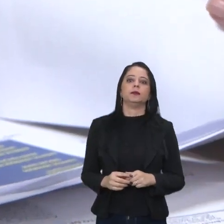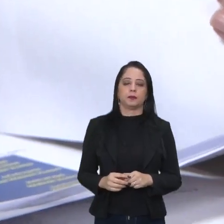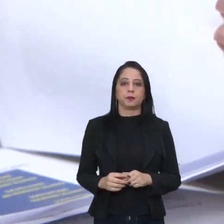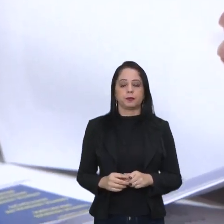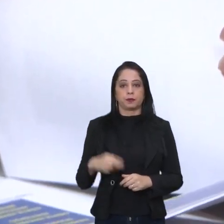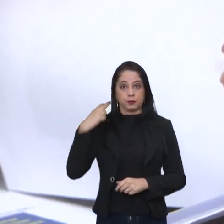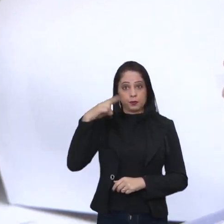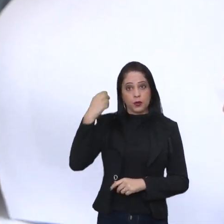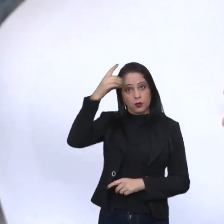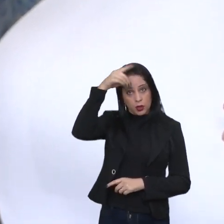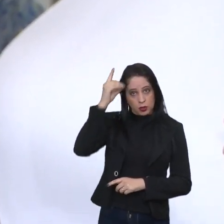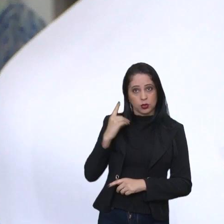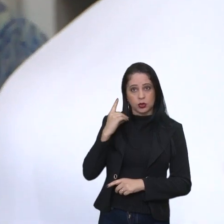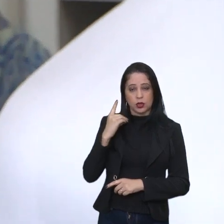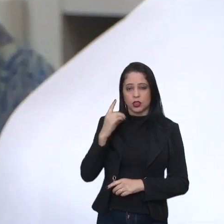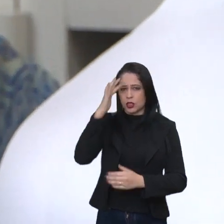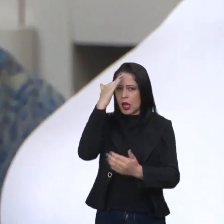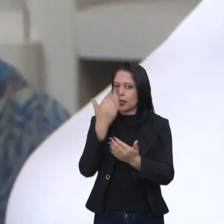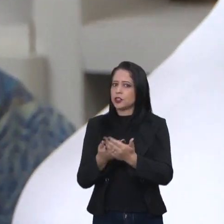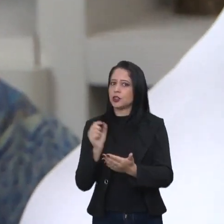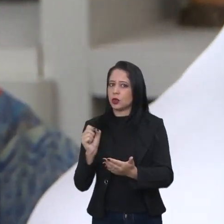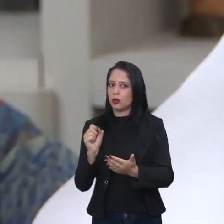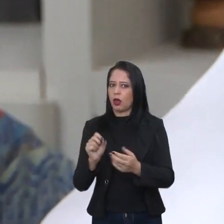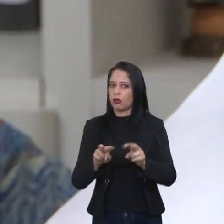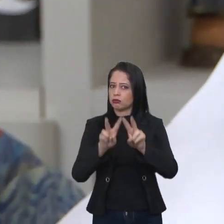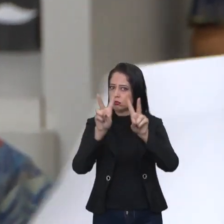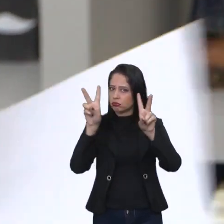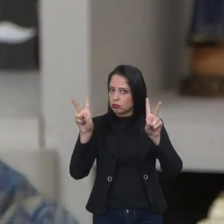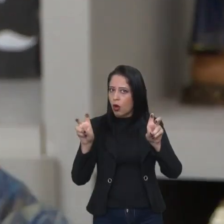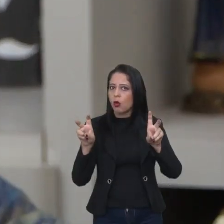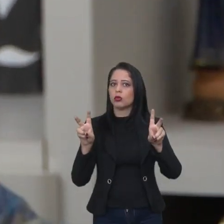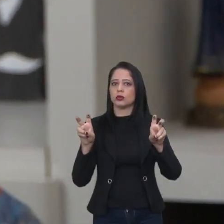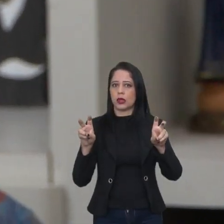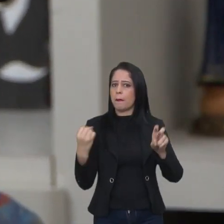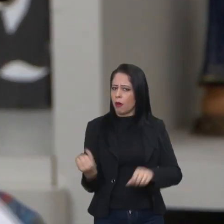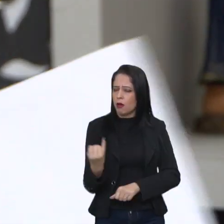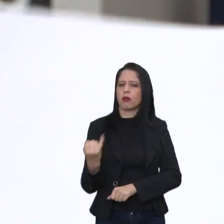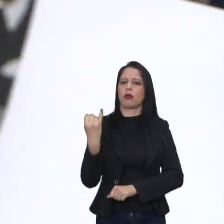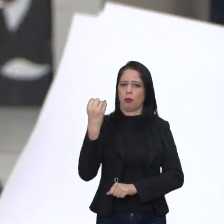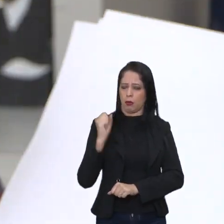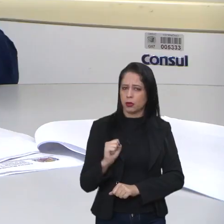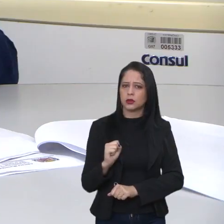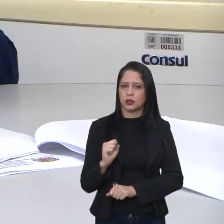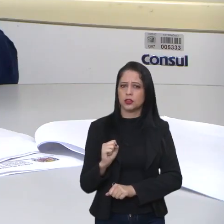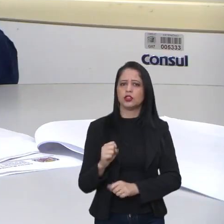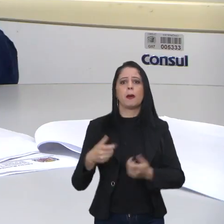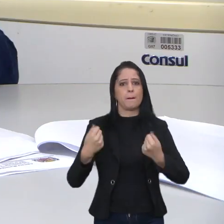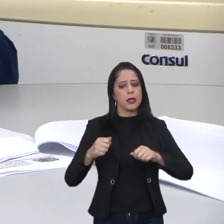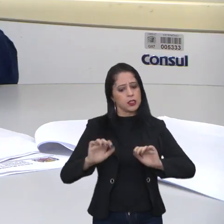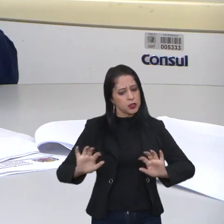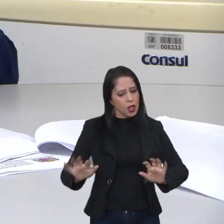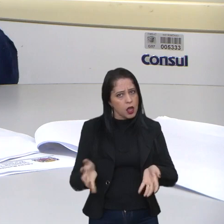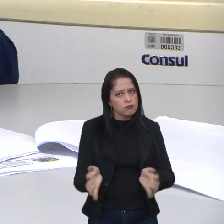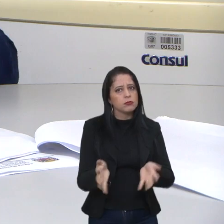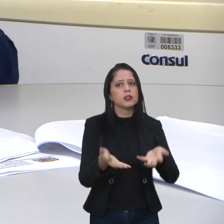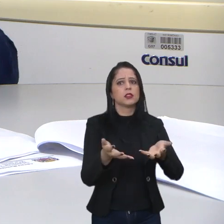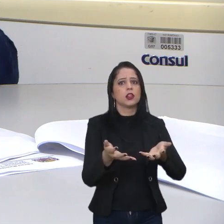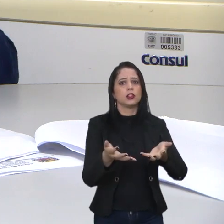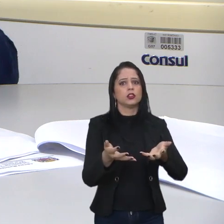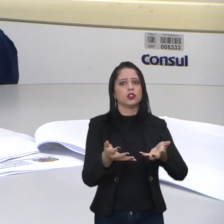Buff irrita que este tema precisa entrar na lista de prioridade da saúde e que é preciso